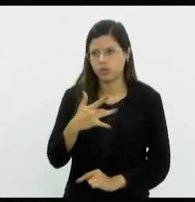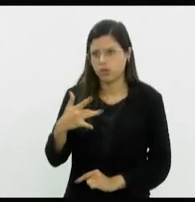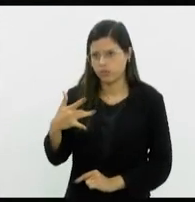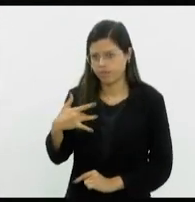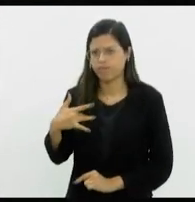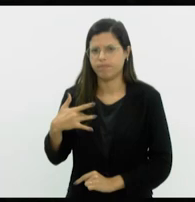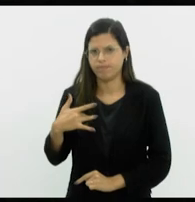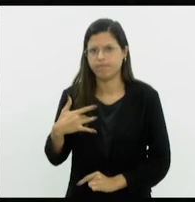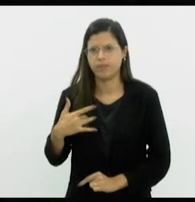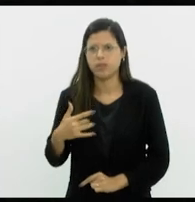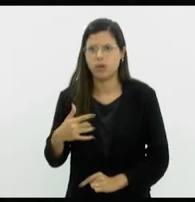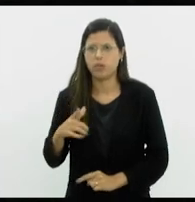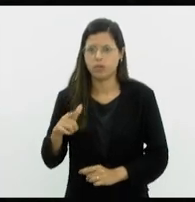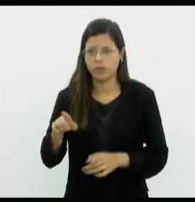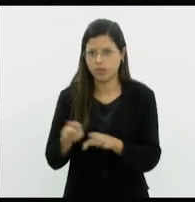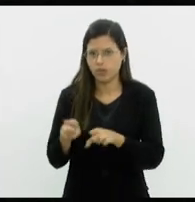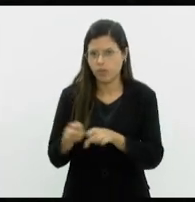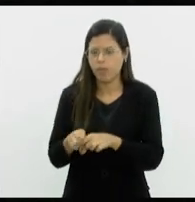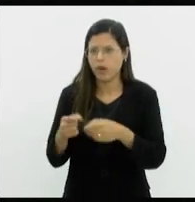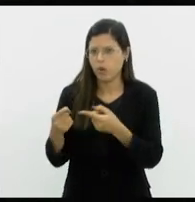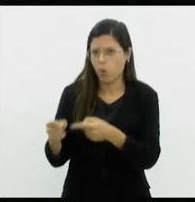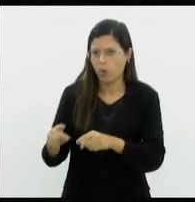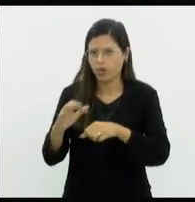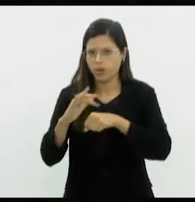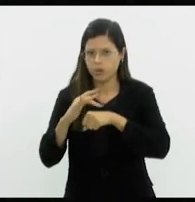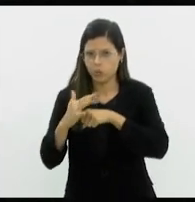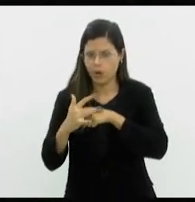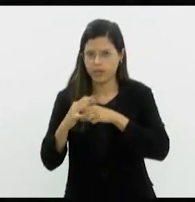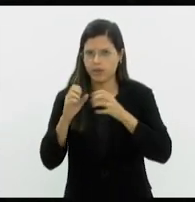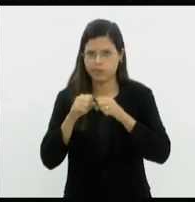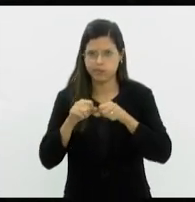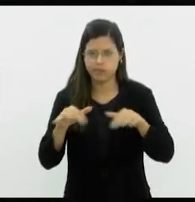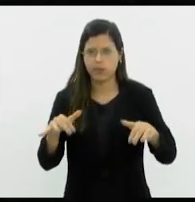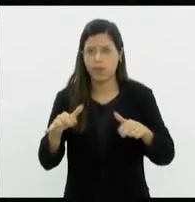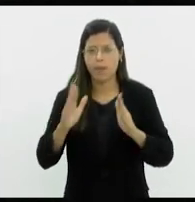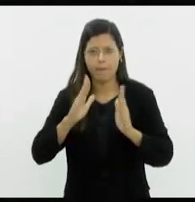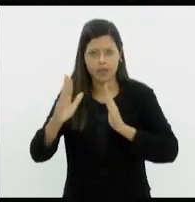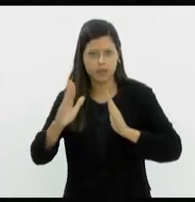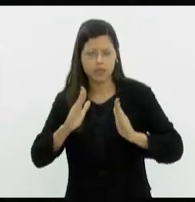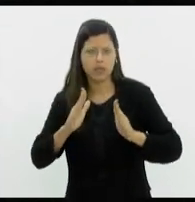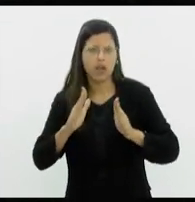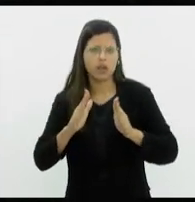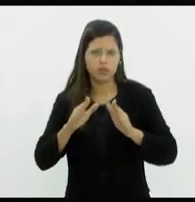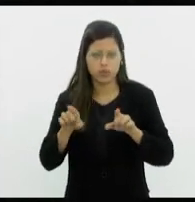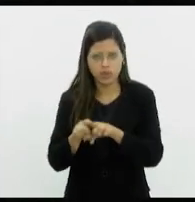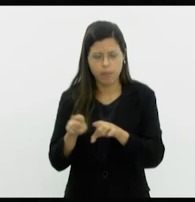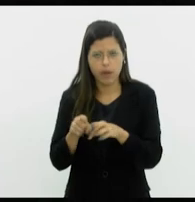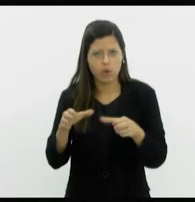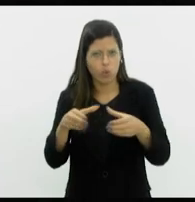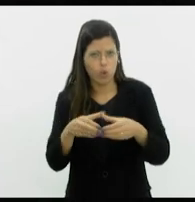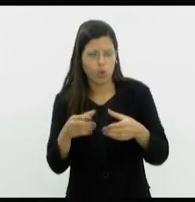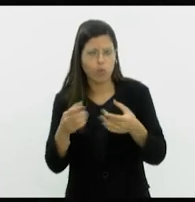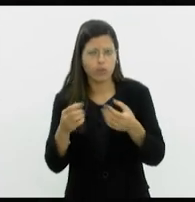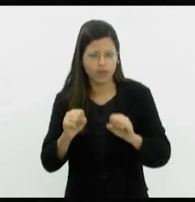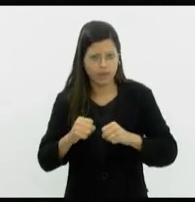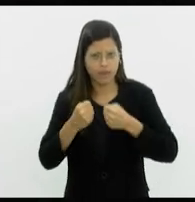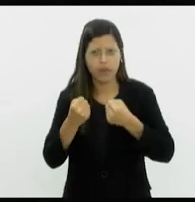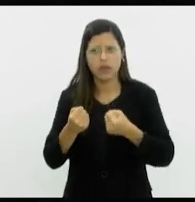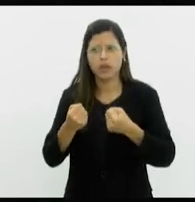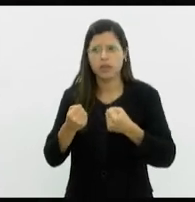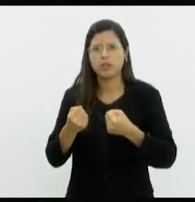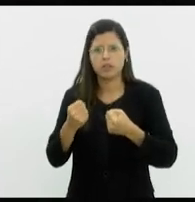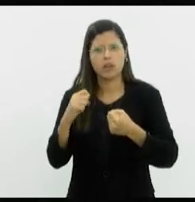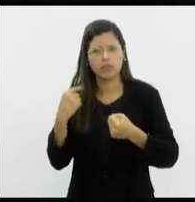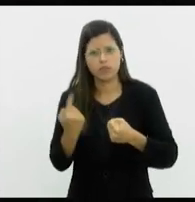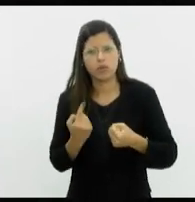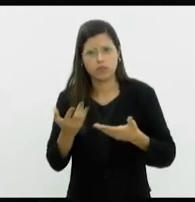como agentes de combate às endemias, que o meu mandato e a frente parlamentar em defesa dos ACS e dos ACS estará a